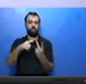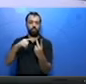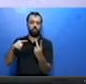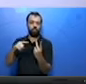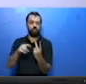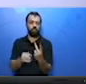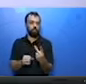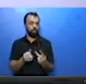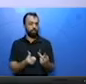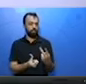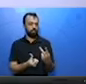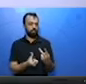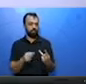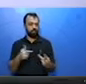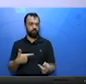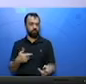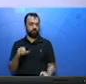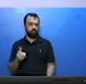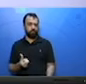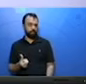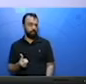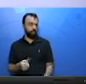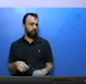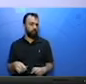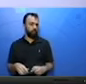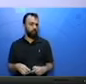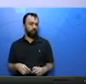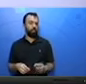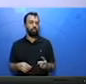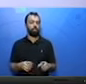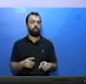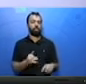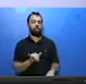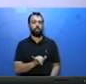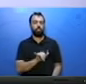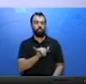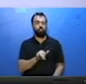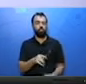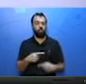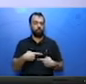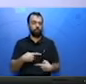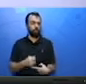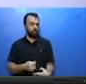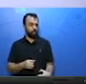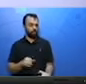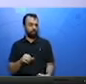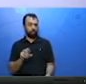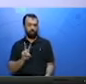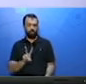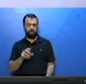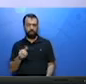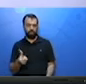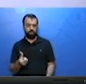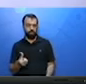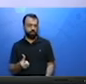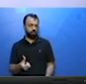dá 676. Aqui nós já vimos nas aulas passadas, dá para calcular por